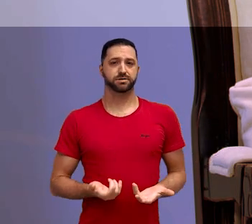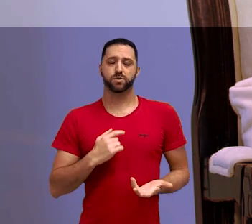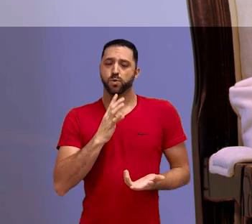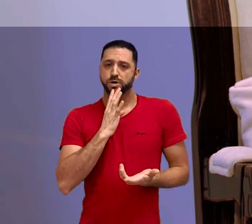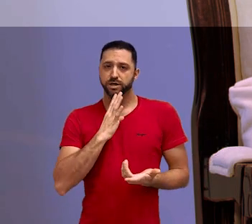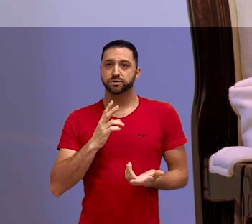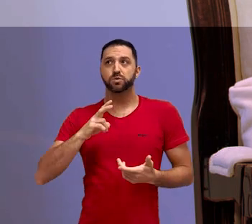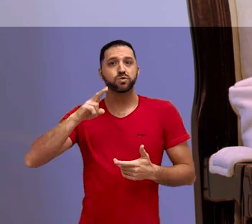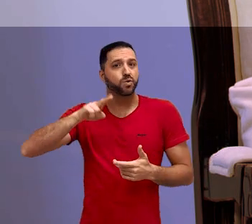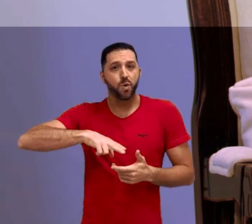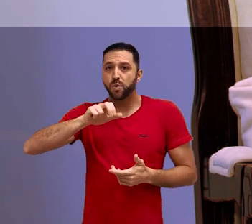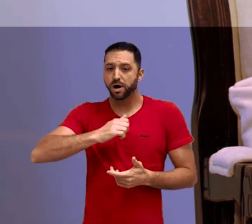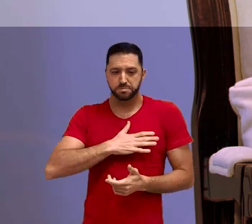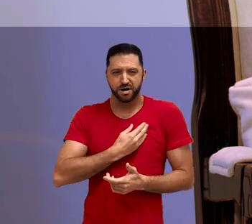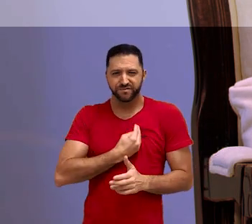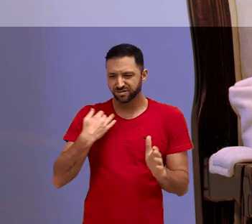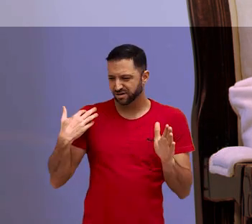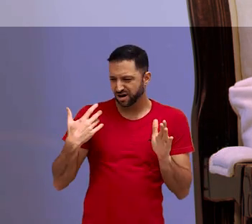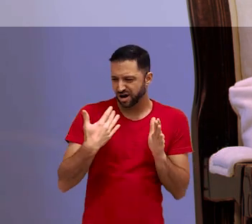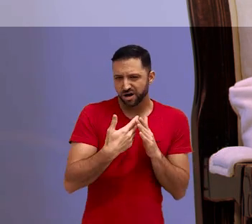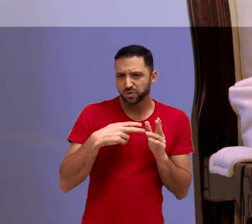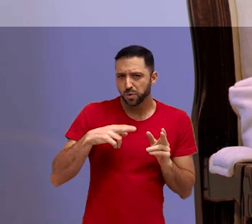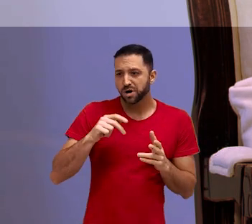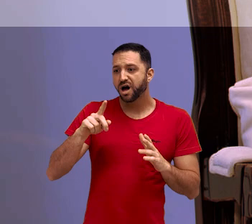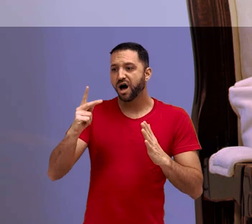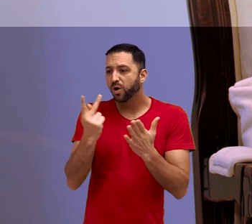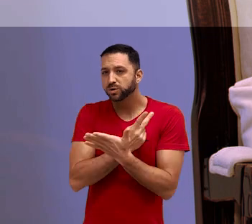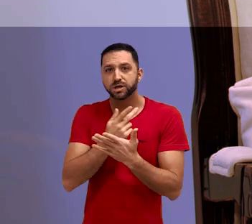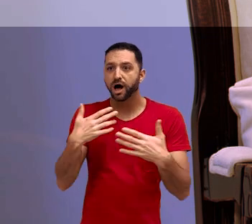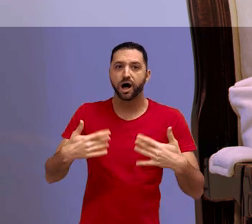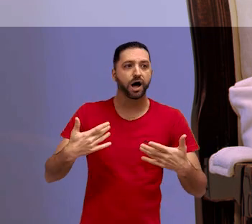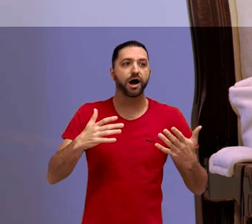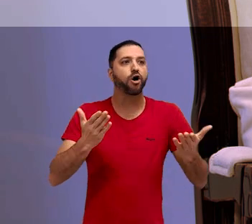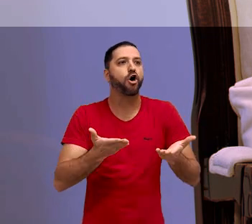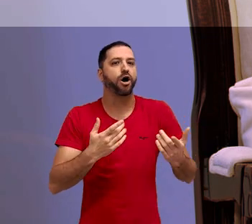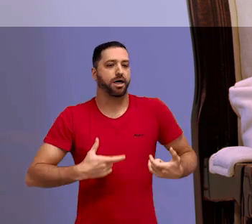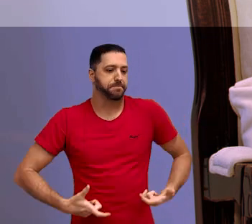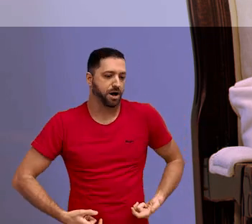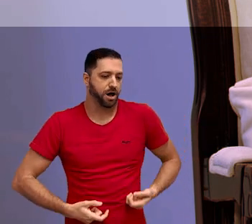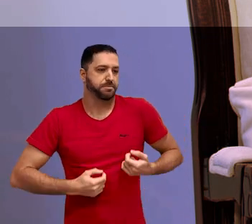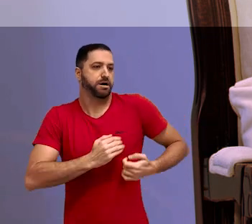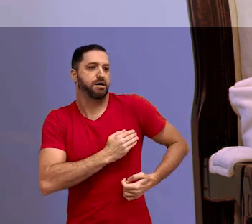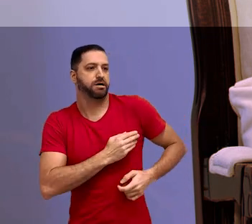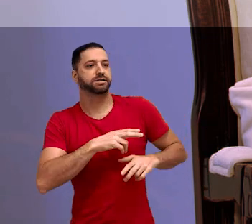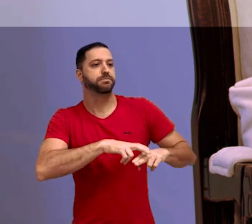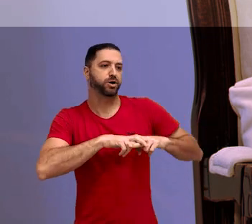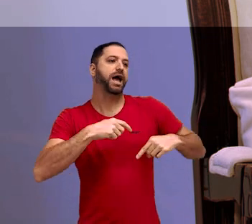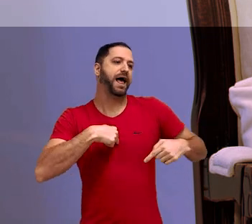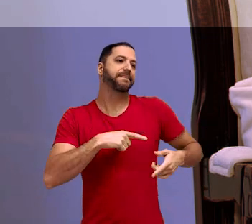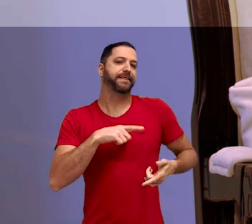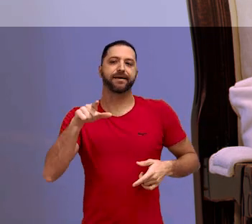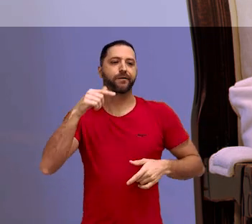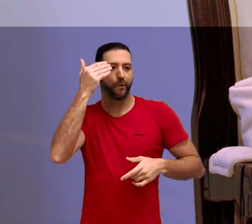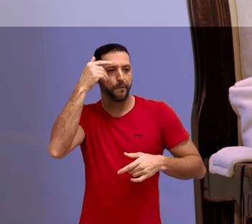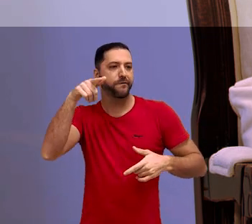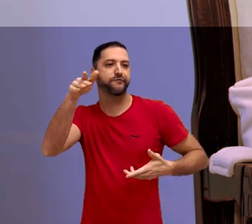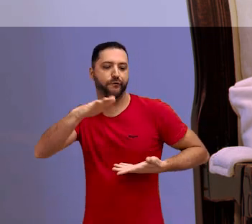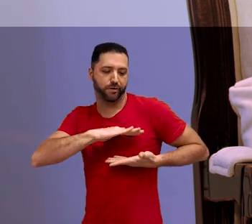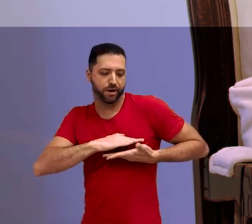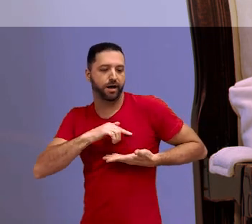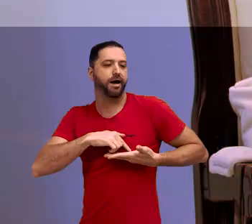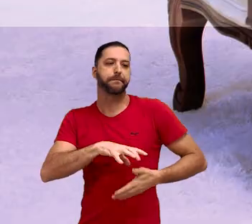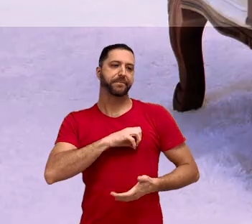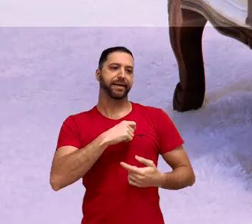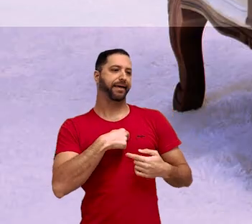você, e eu nunca tive nenhuma paciente que teve câncer de mama por fazer mamografias dentro da rotina